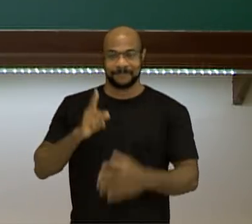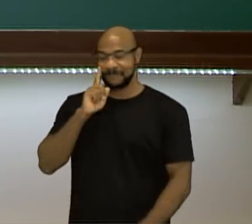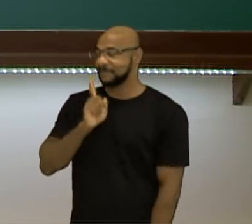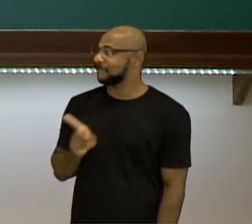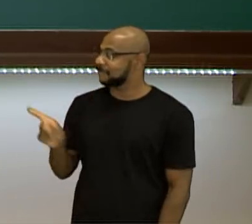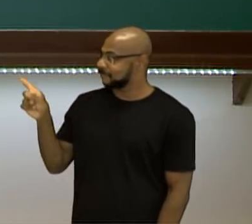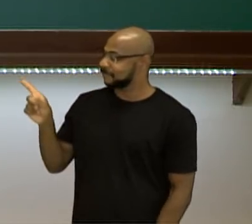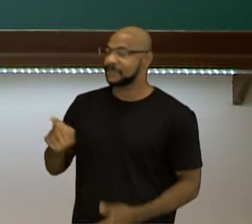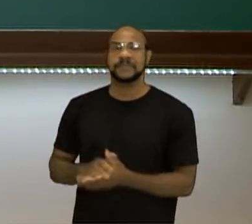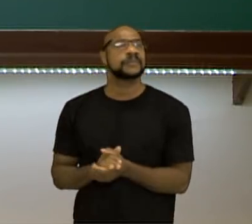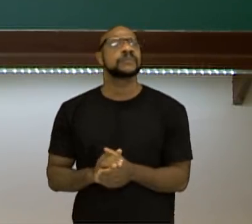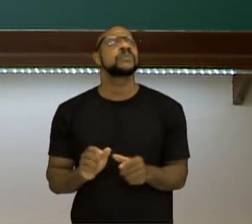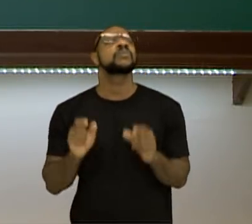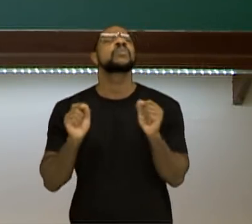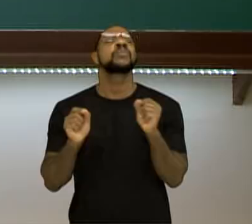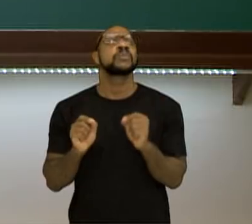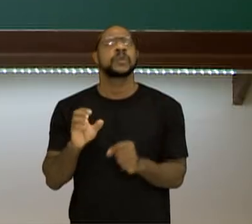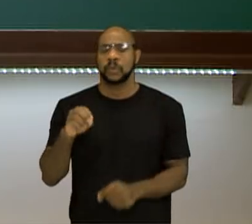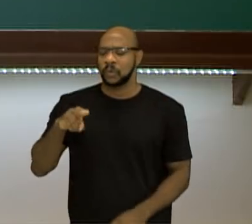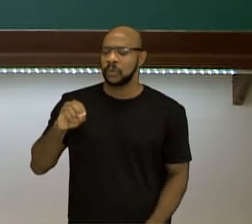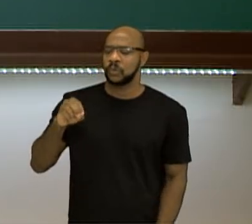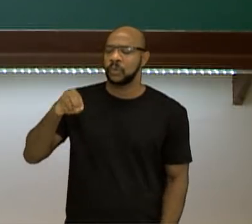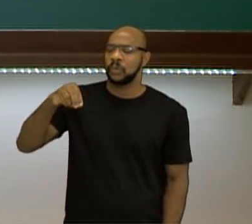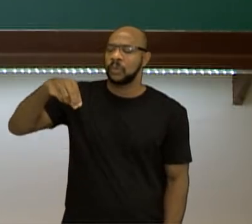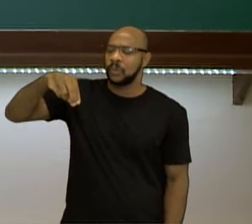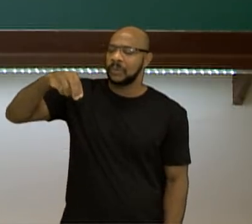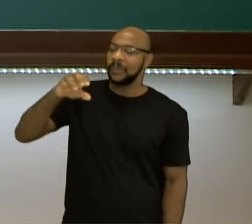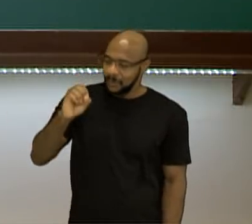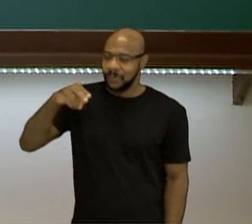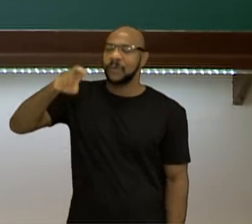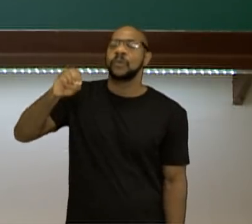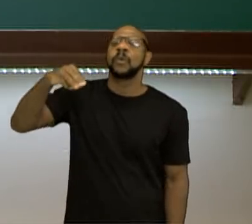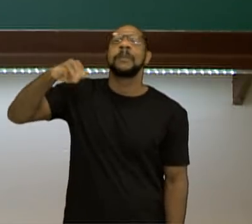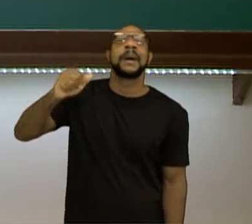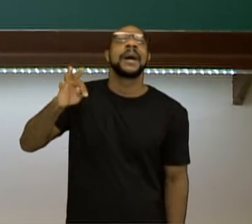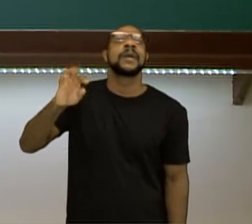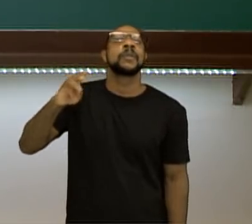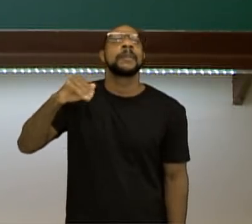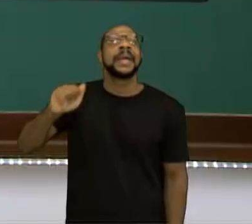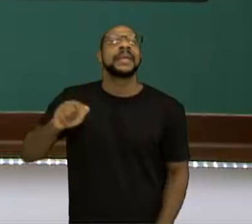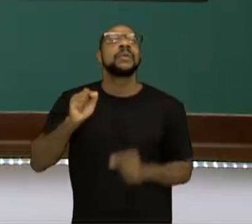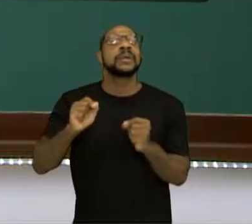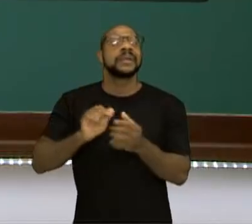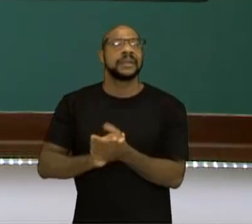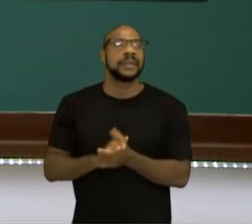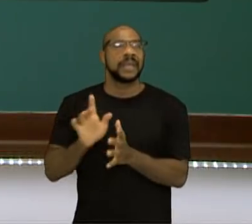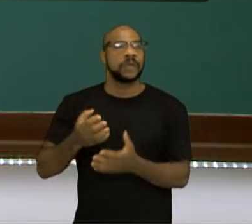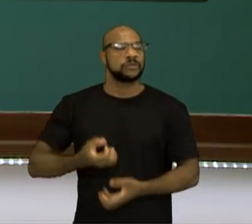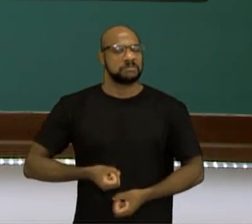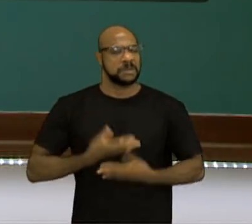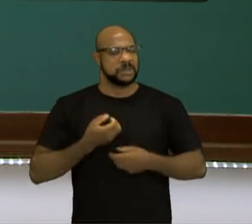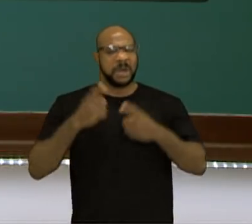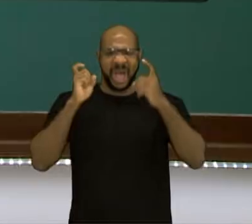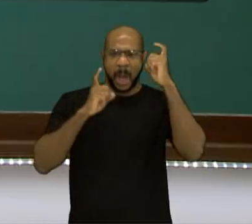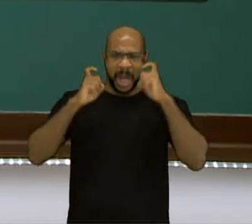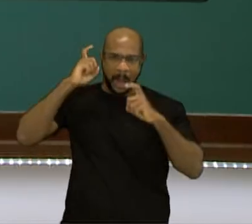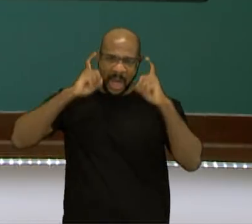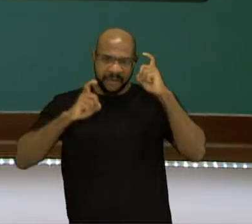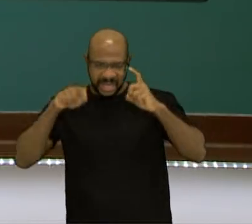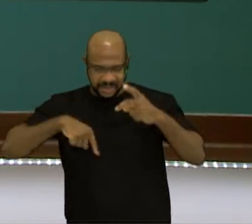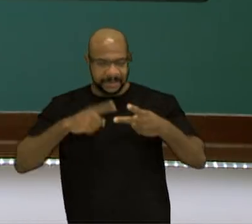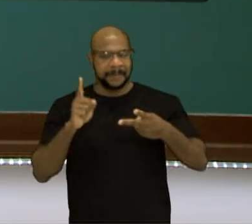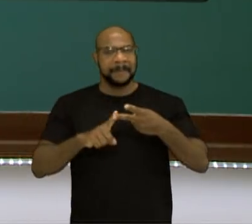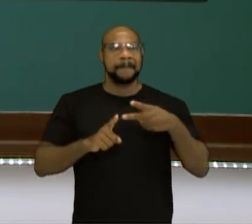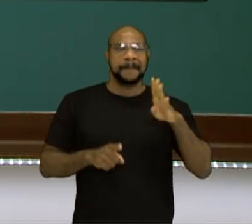que são onomatopeias? Letra A, são expressões faciais.